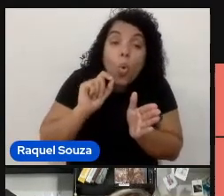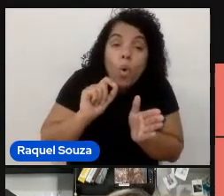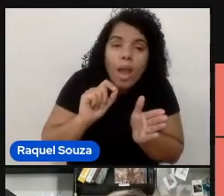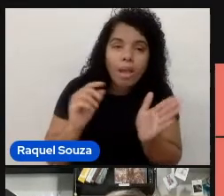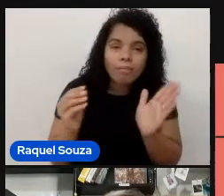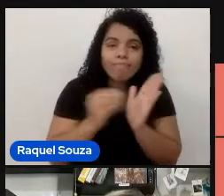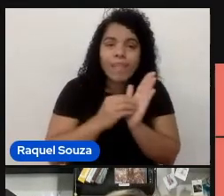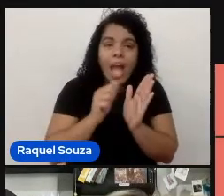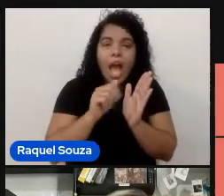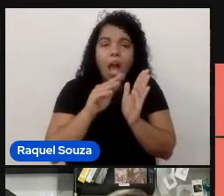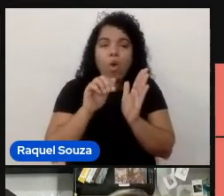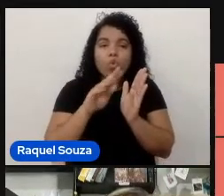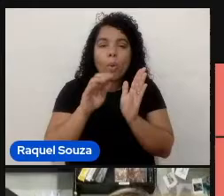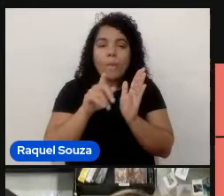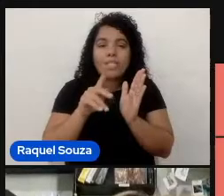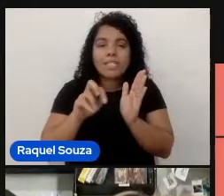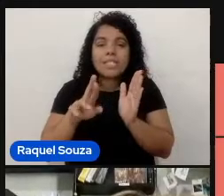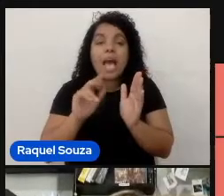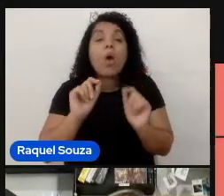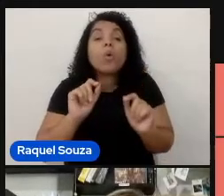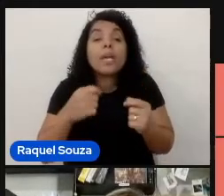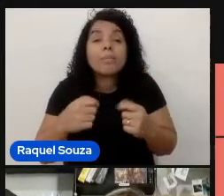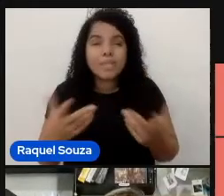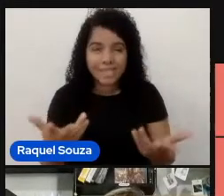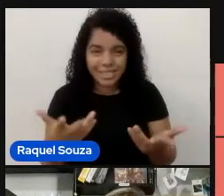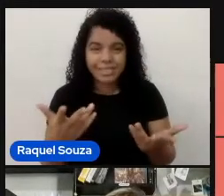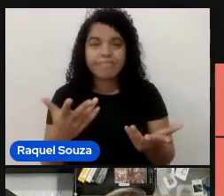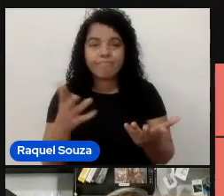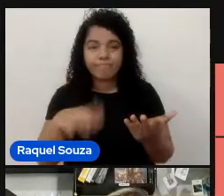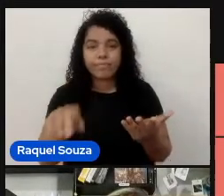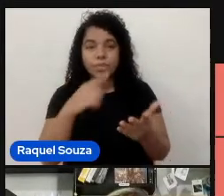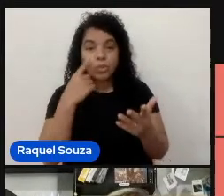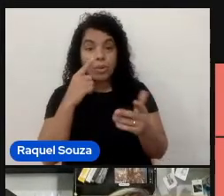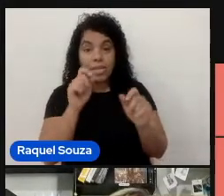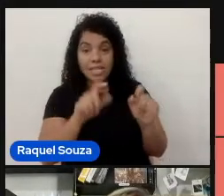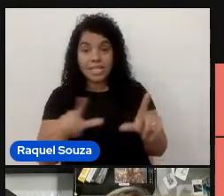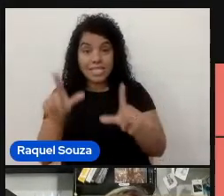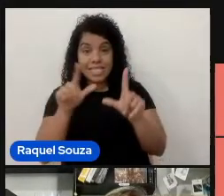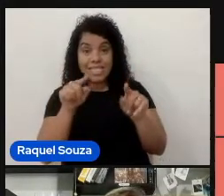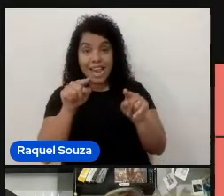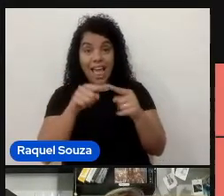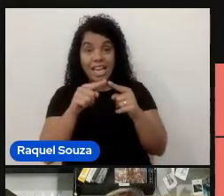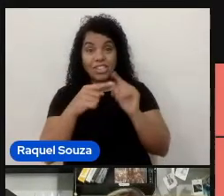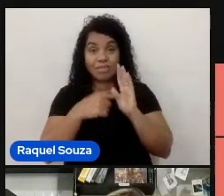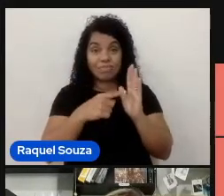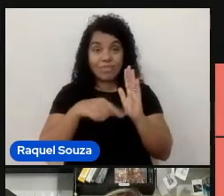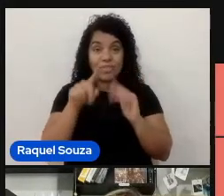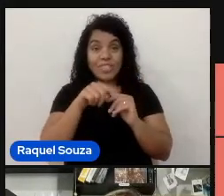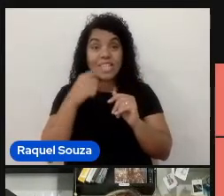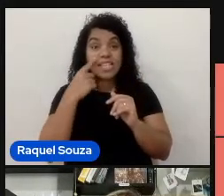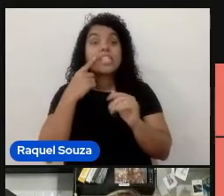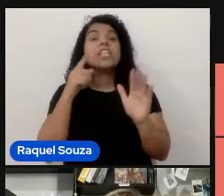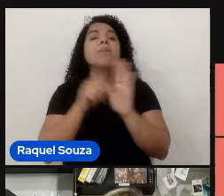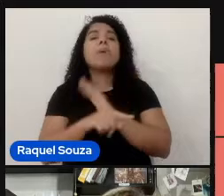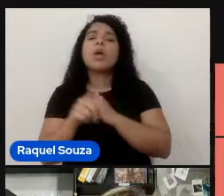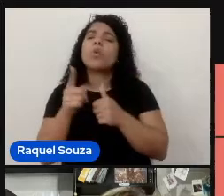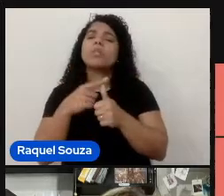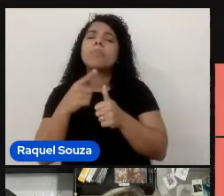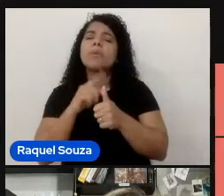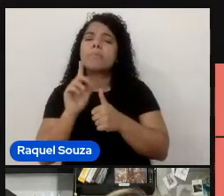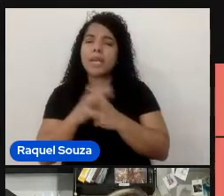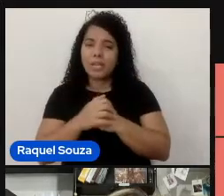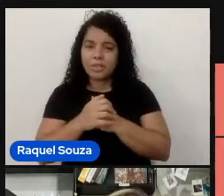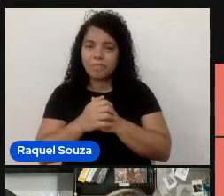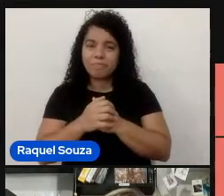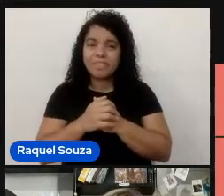por que é que precisa ser automatizado, né? Então a gente trouxe esse slidezinho aí para vocês, onde a gente pergunta assim, primeiro,